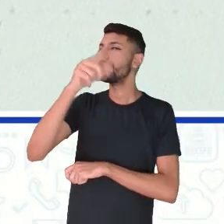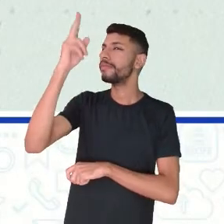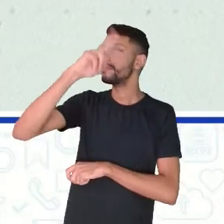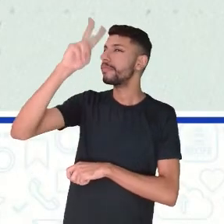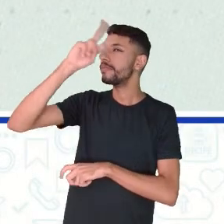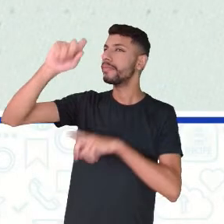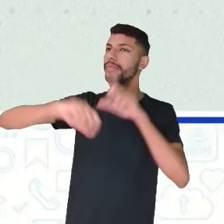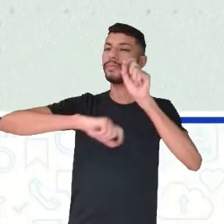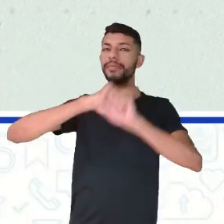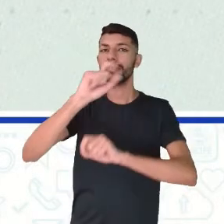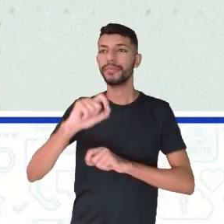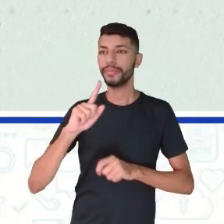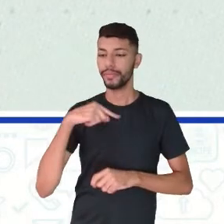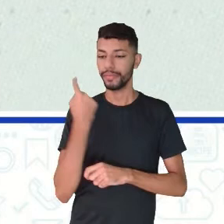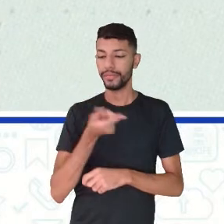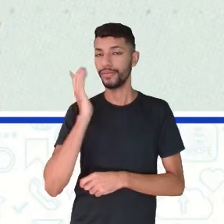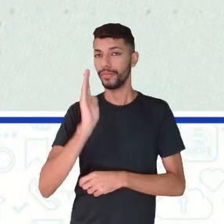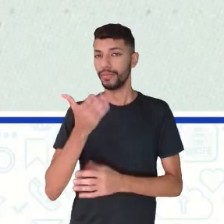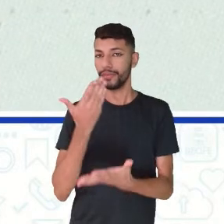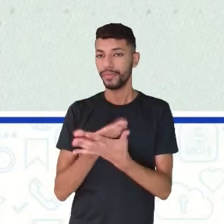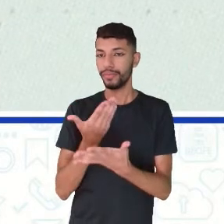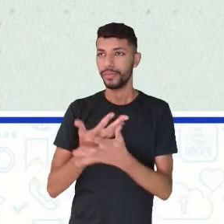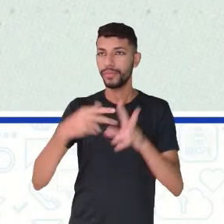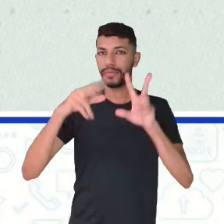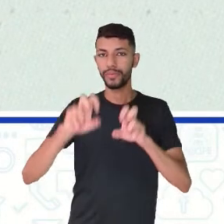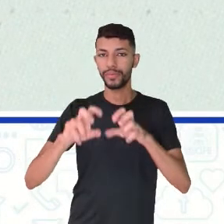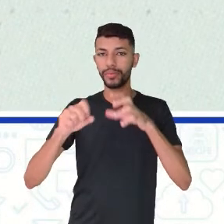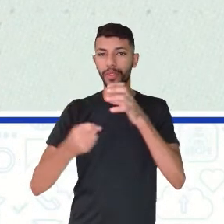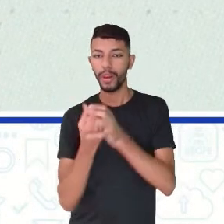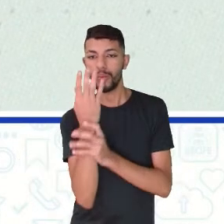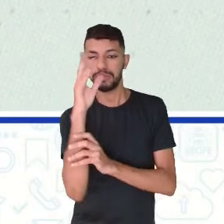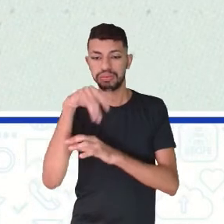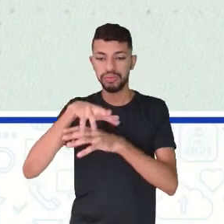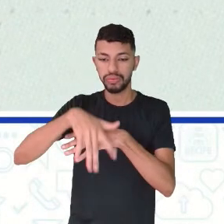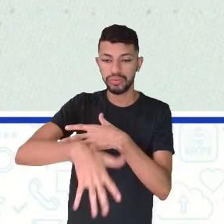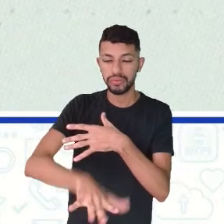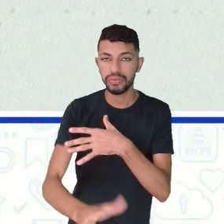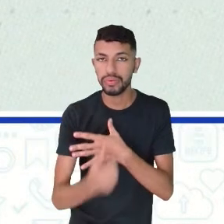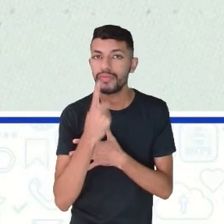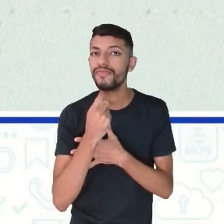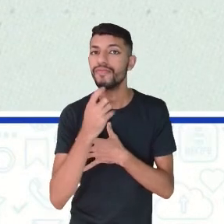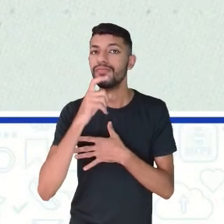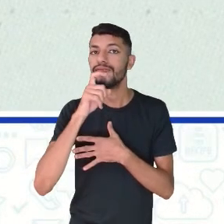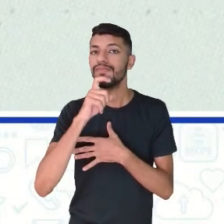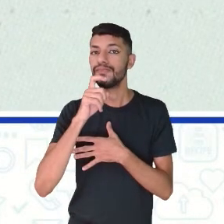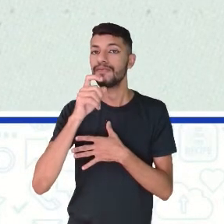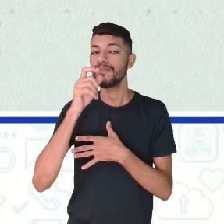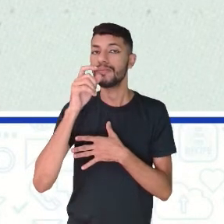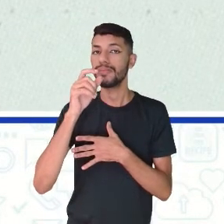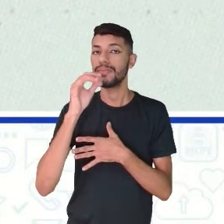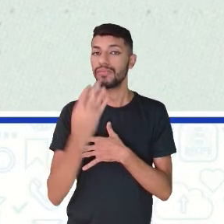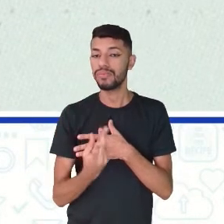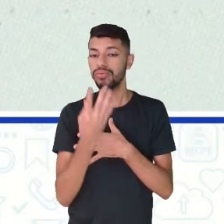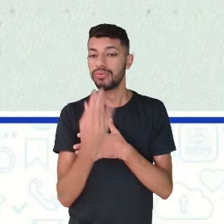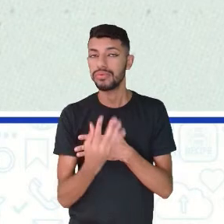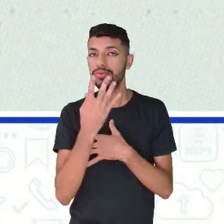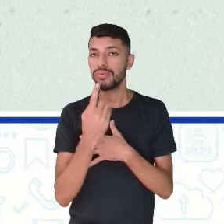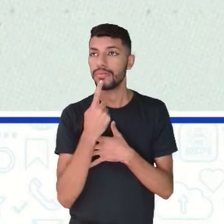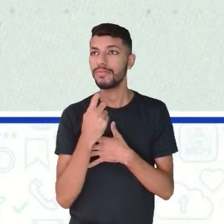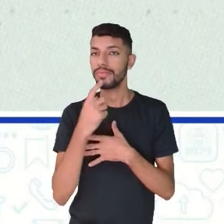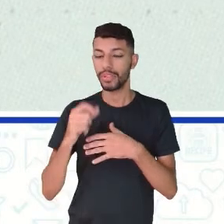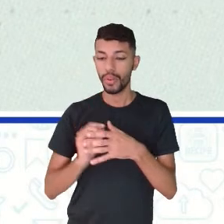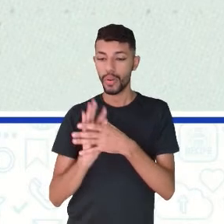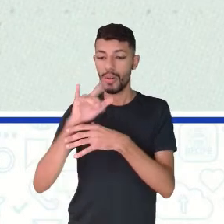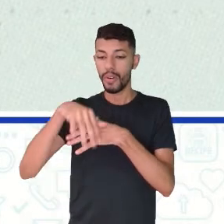lembrados que já estudamos o vulcão? E olha o recadinho que o vulcão está mandando aí para vocês. Pois eu